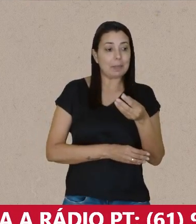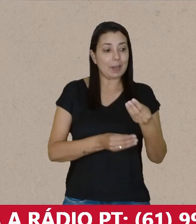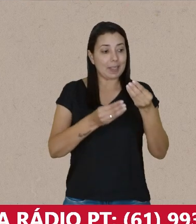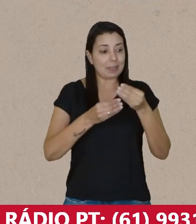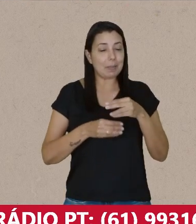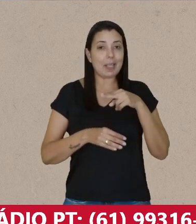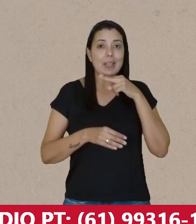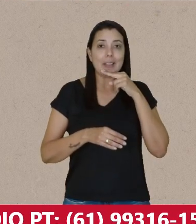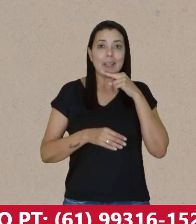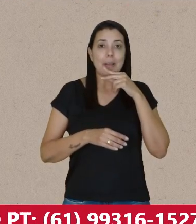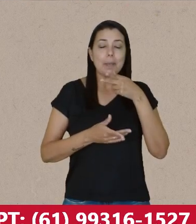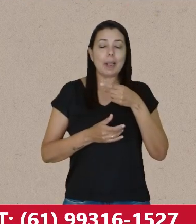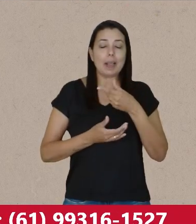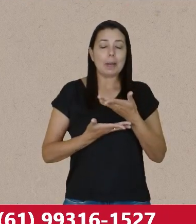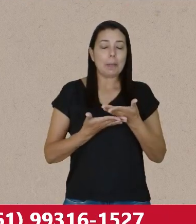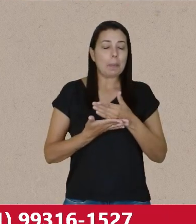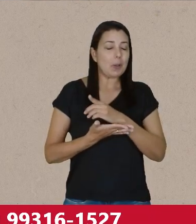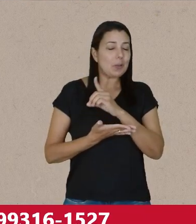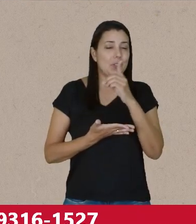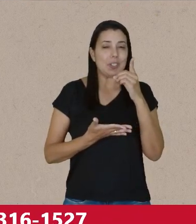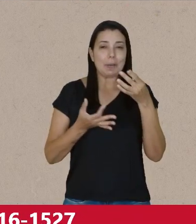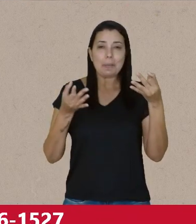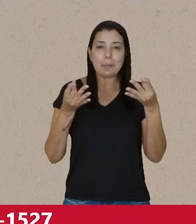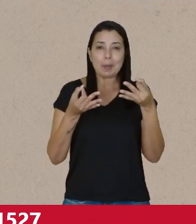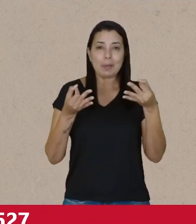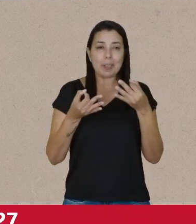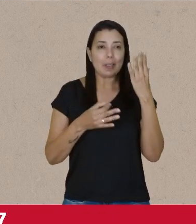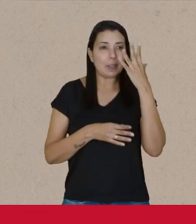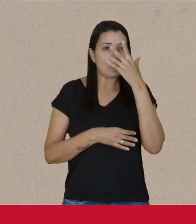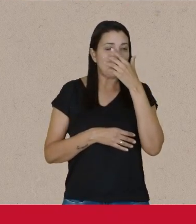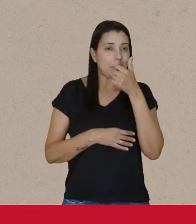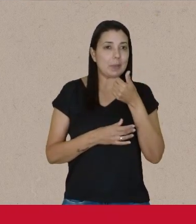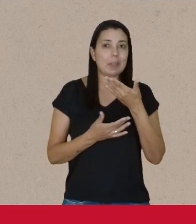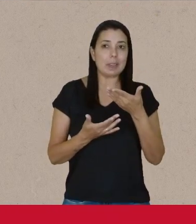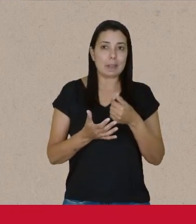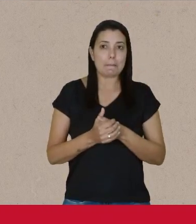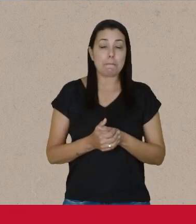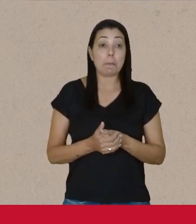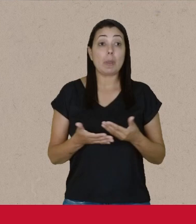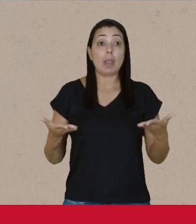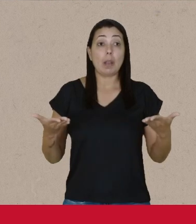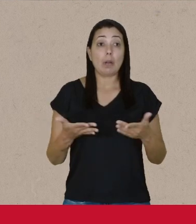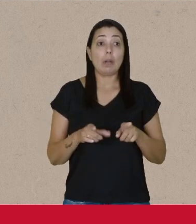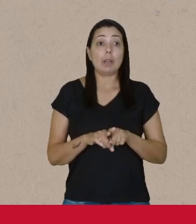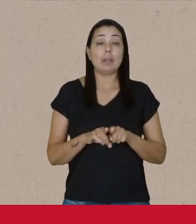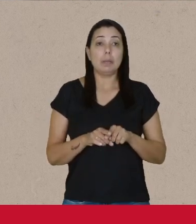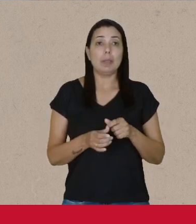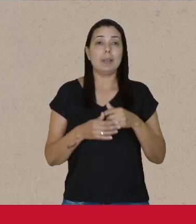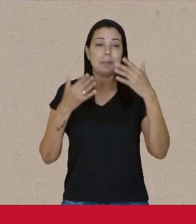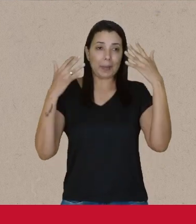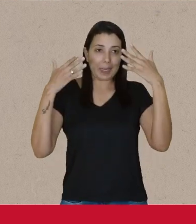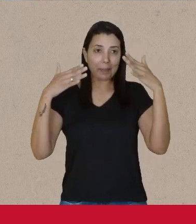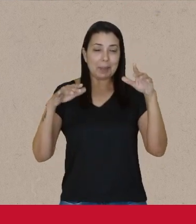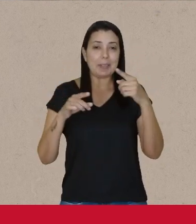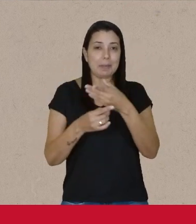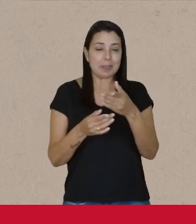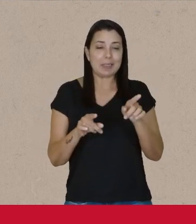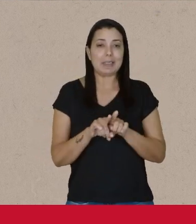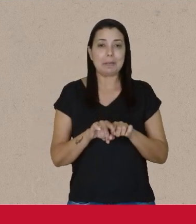receber e iluminar mais os meus dias. Olha que bonito. Zé, você falou agora também... parabéns para você,